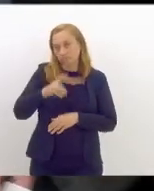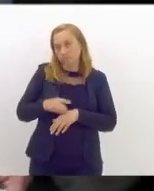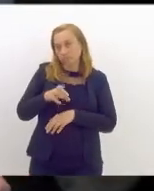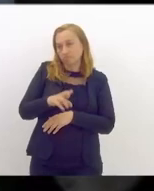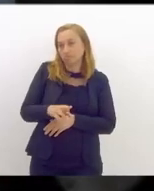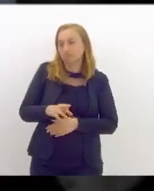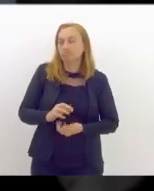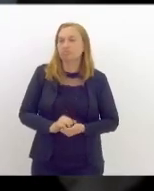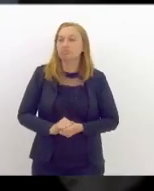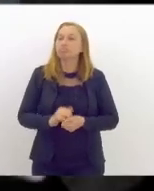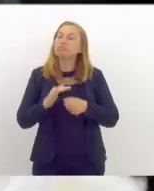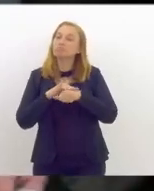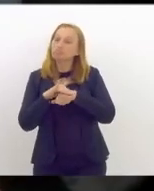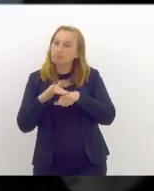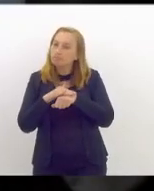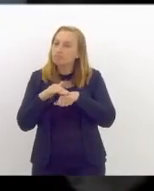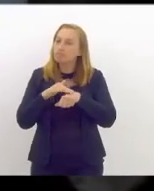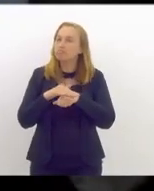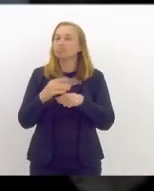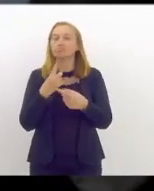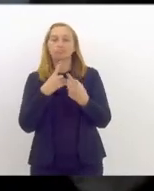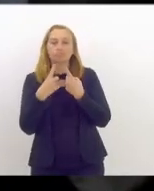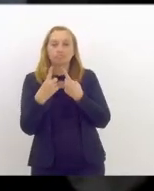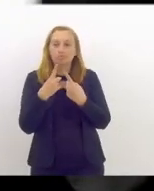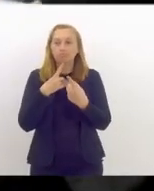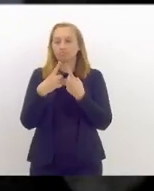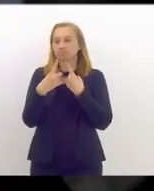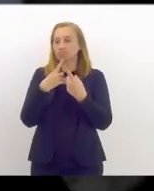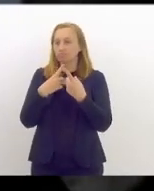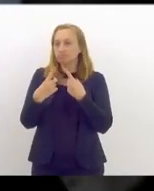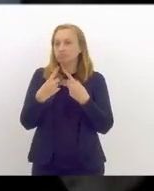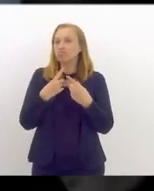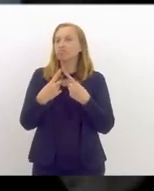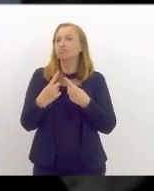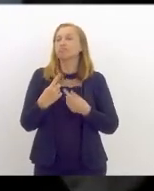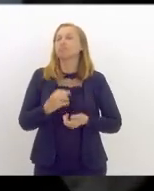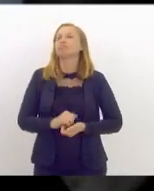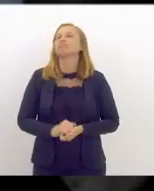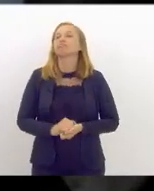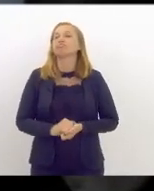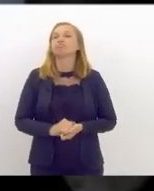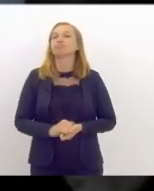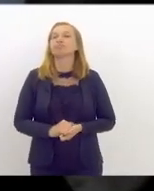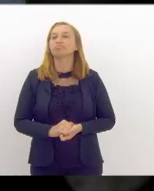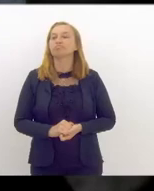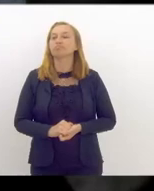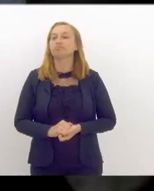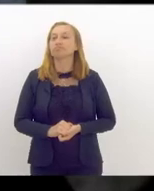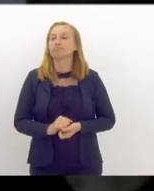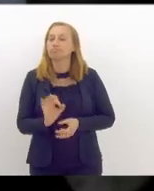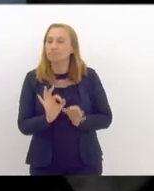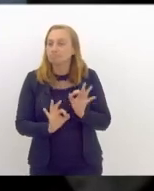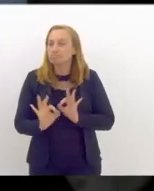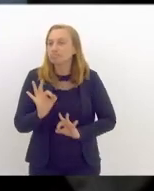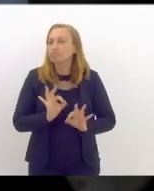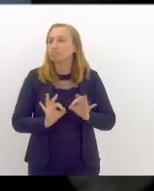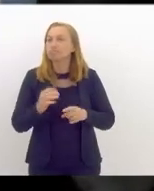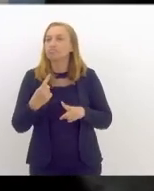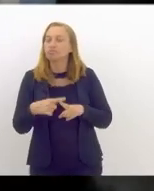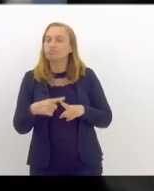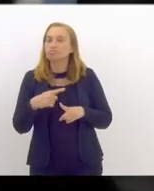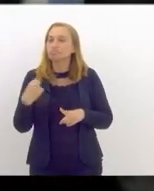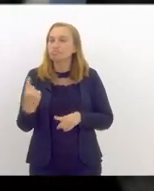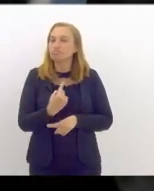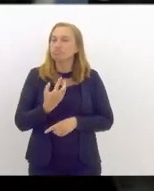que tem que conversar tem que dialogar e a gente vai se se se dessa forma organizando porque todos